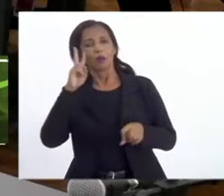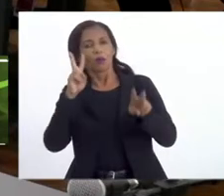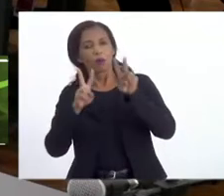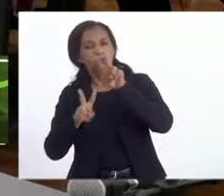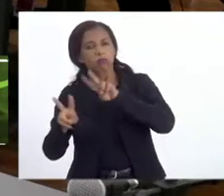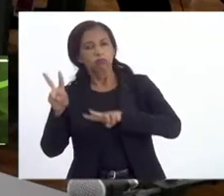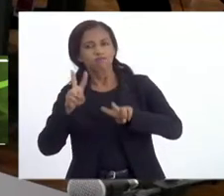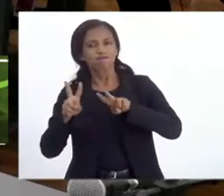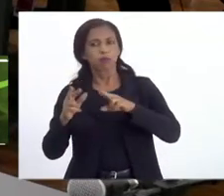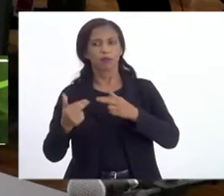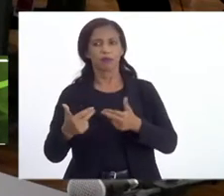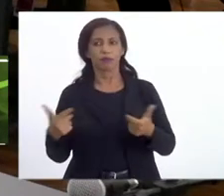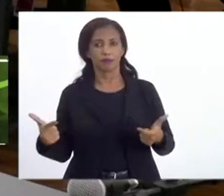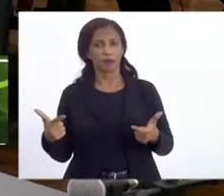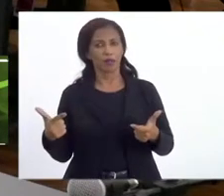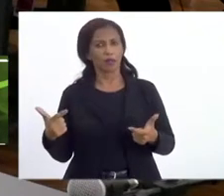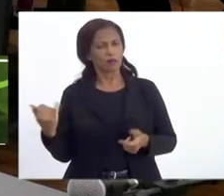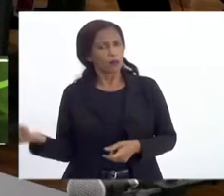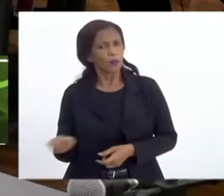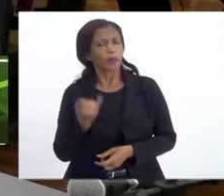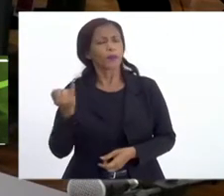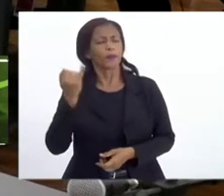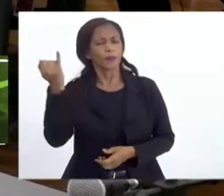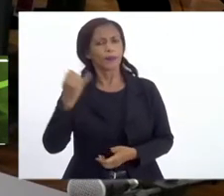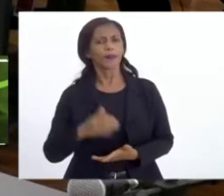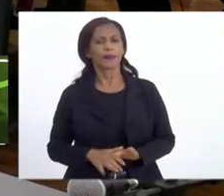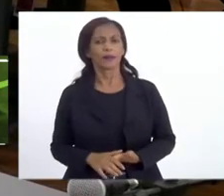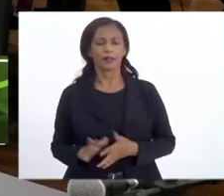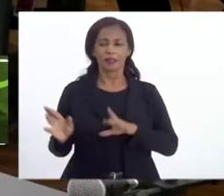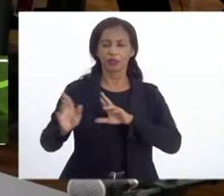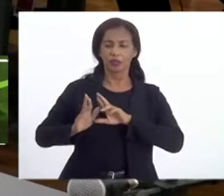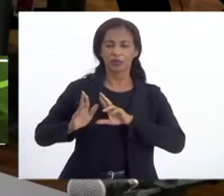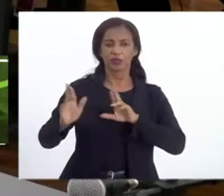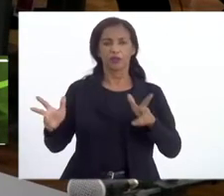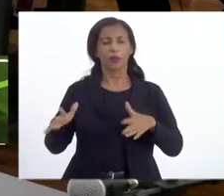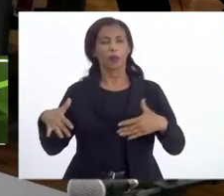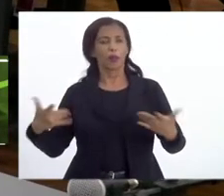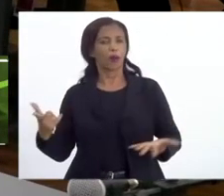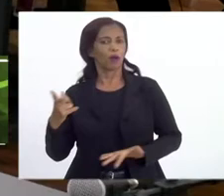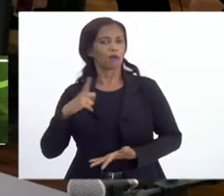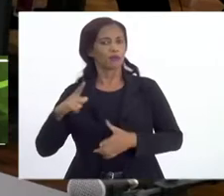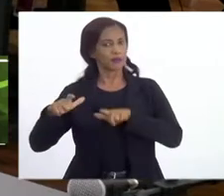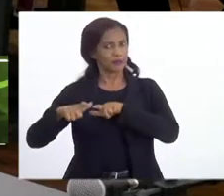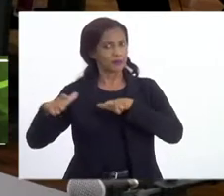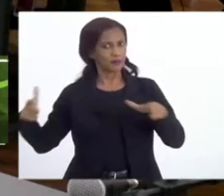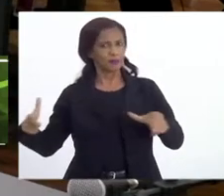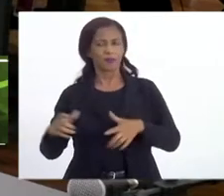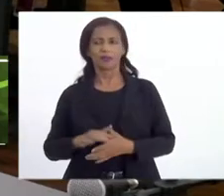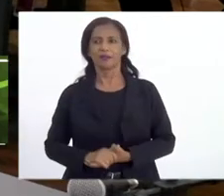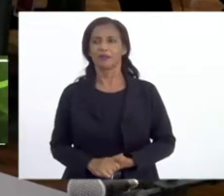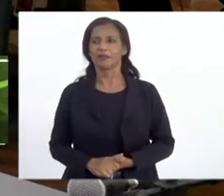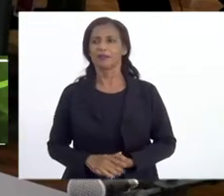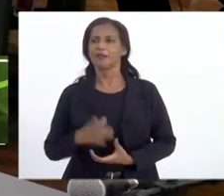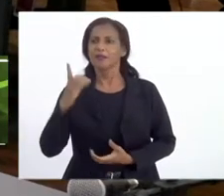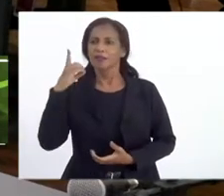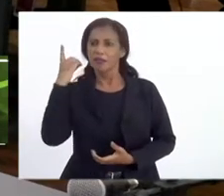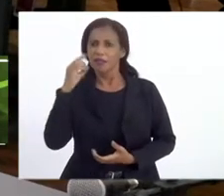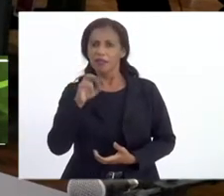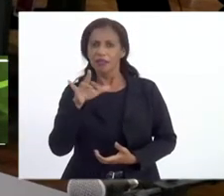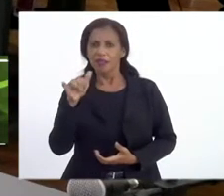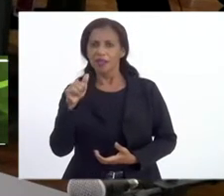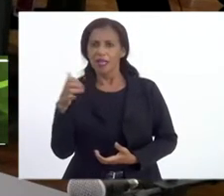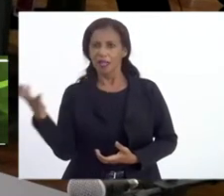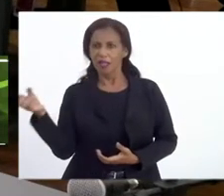ser uma coisa assim, significativa a diferença quando houver essa expansão. Deputada Célia, deseja fazer